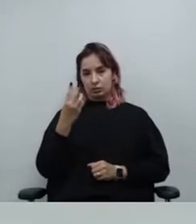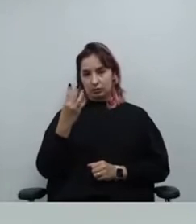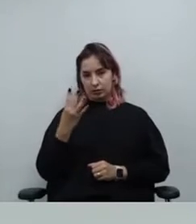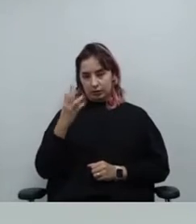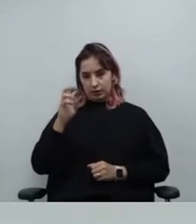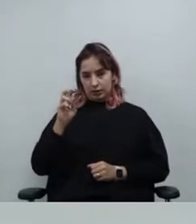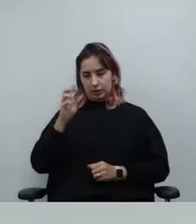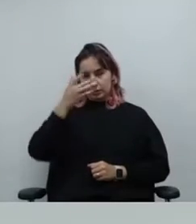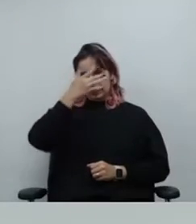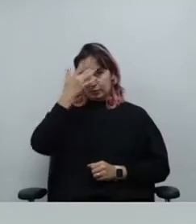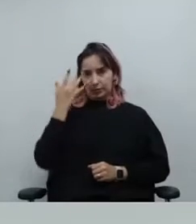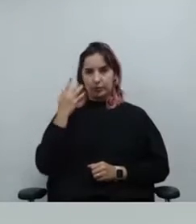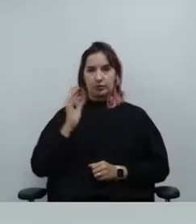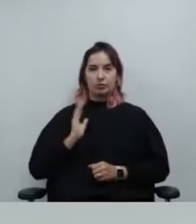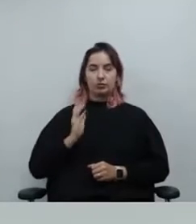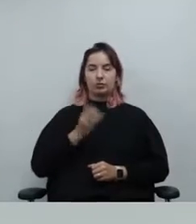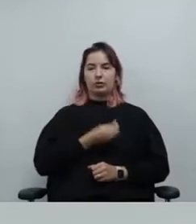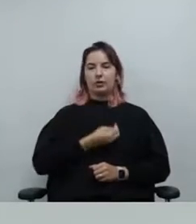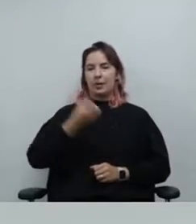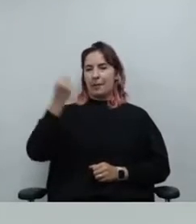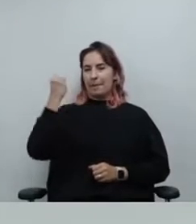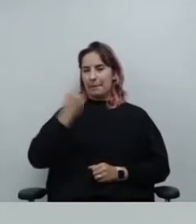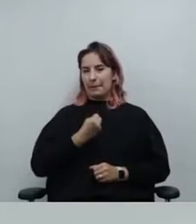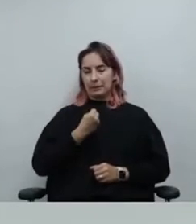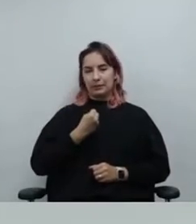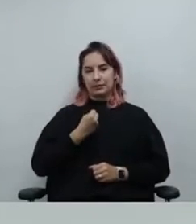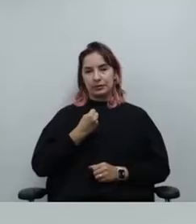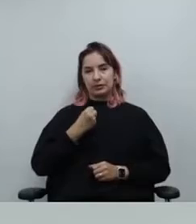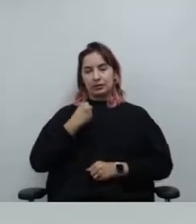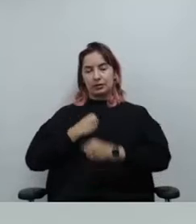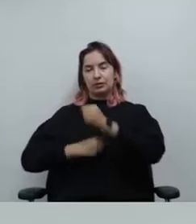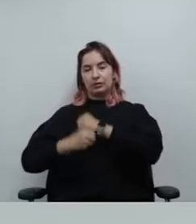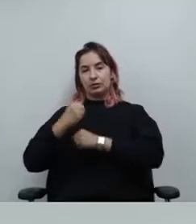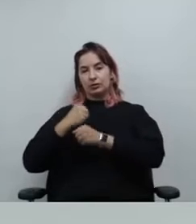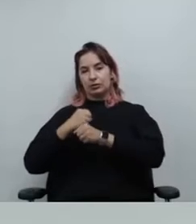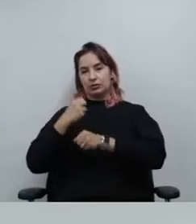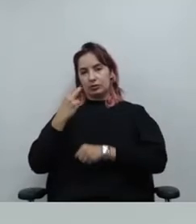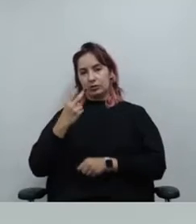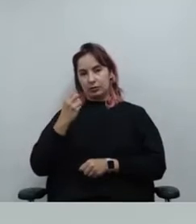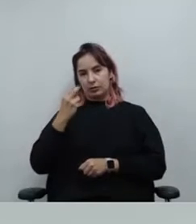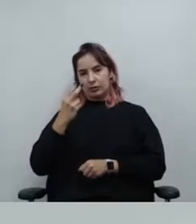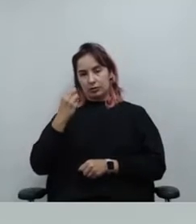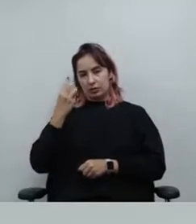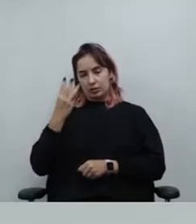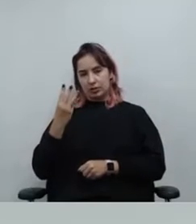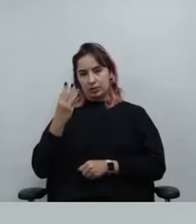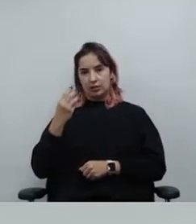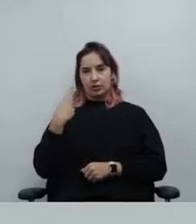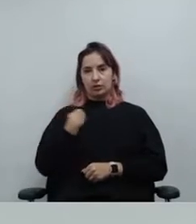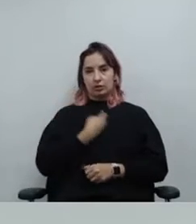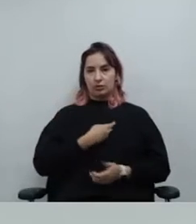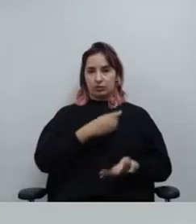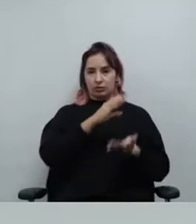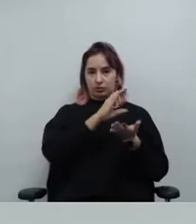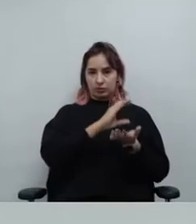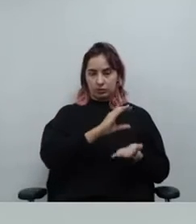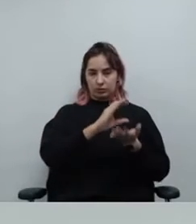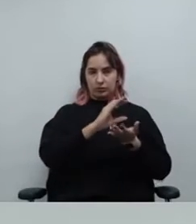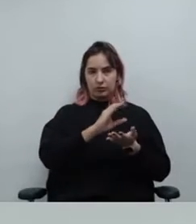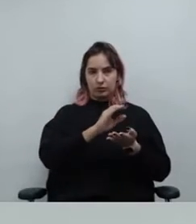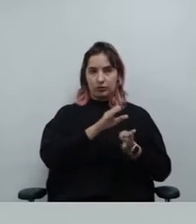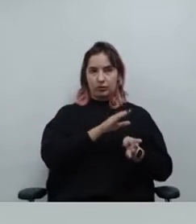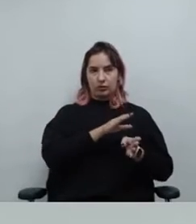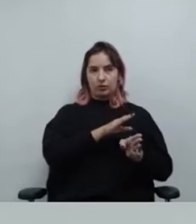pessoas transexuais foram assassinadas em 2023. Nós, conselheiros do